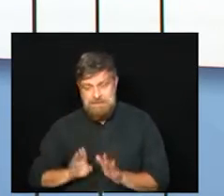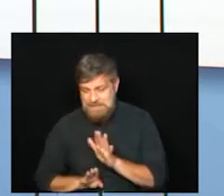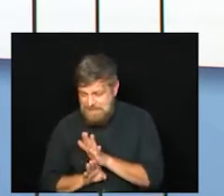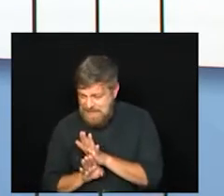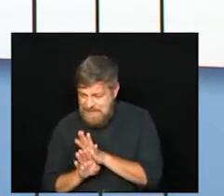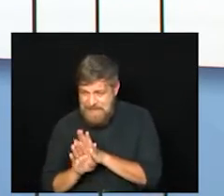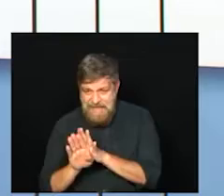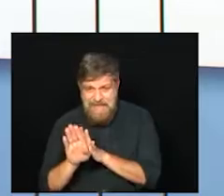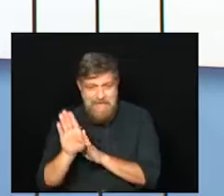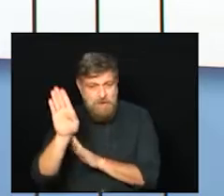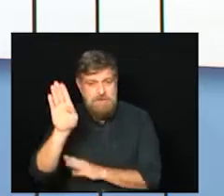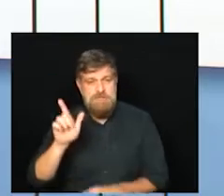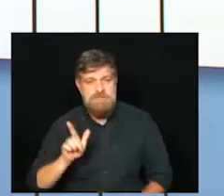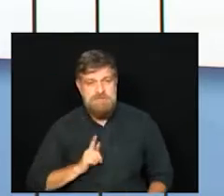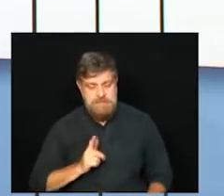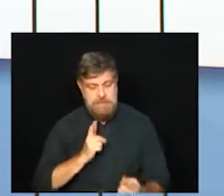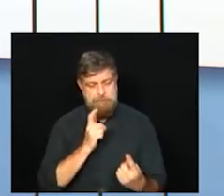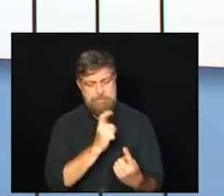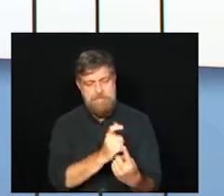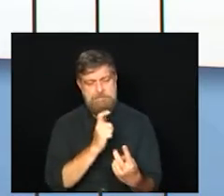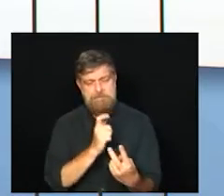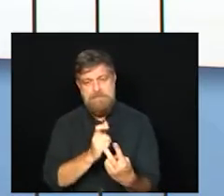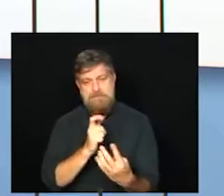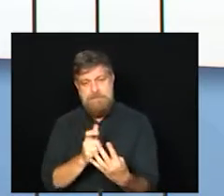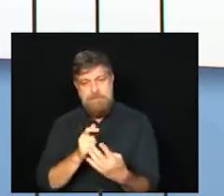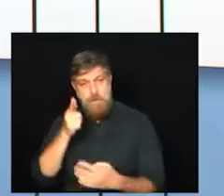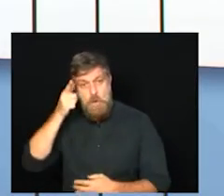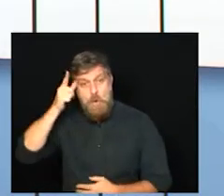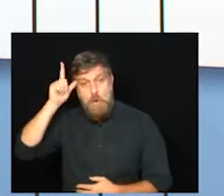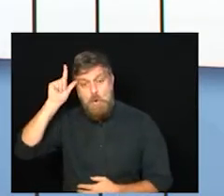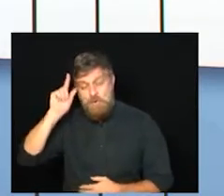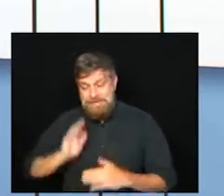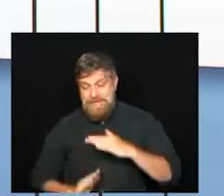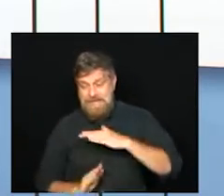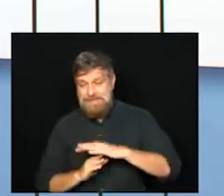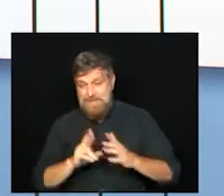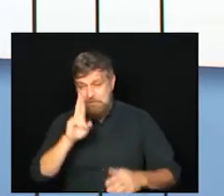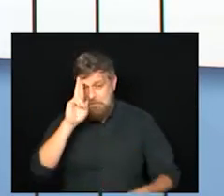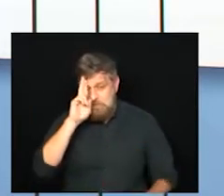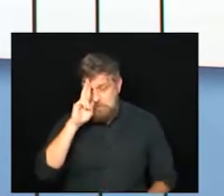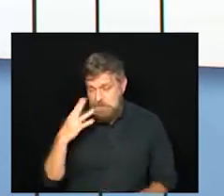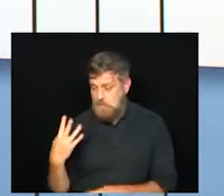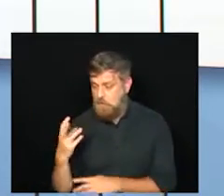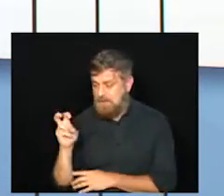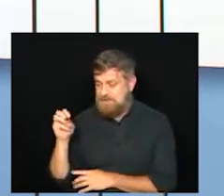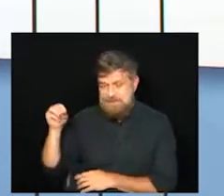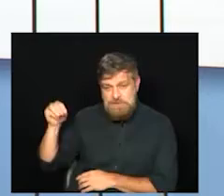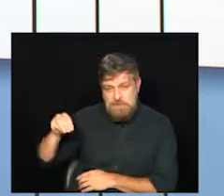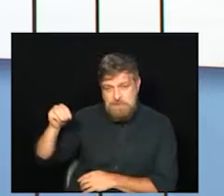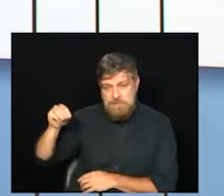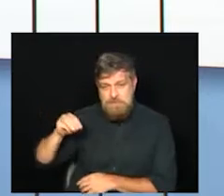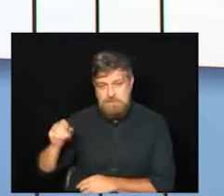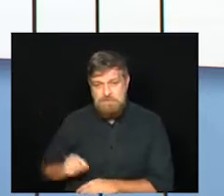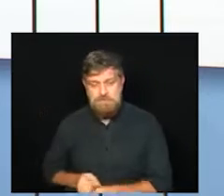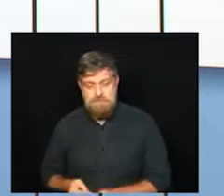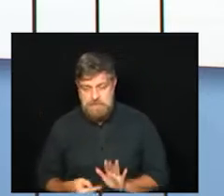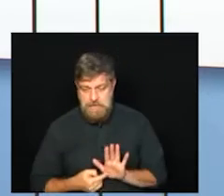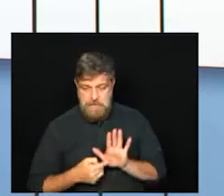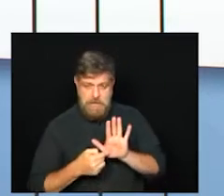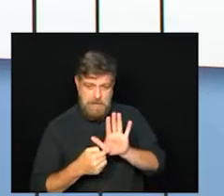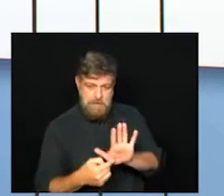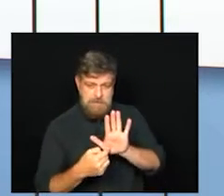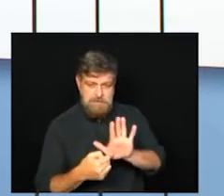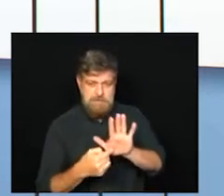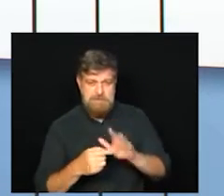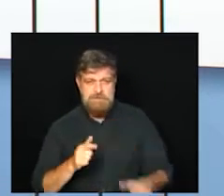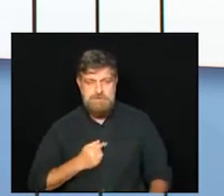em relação à vacinação. Ontem, até 12h45, que foi o último levantamento apresentado, nós